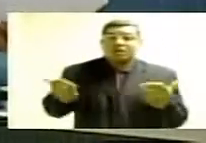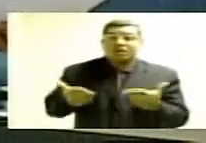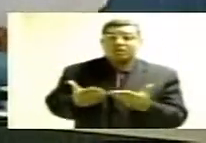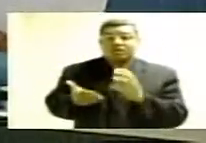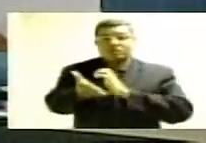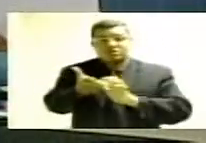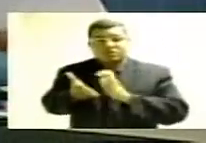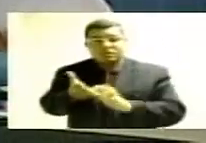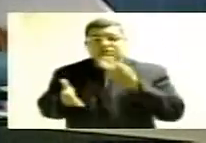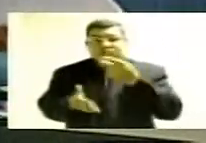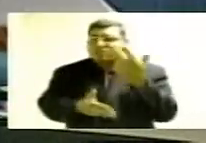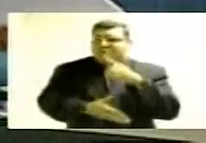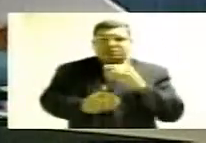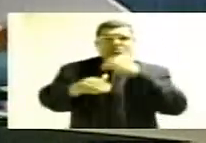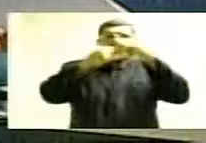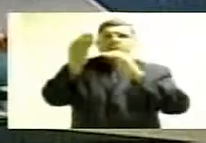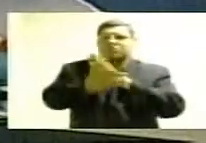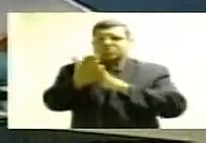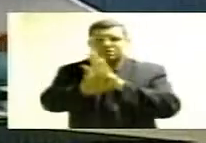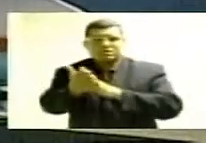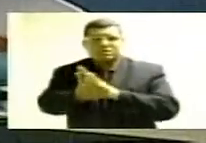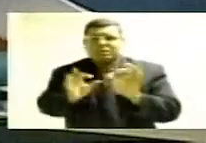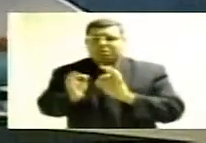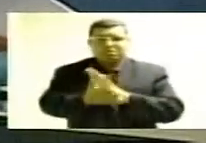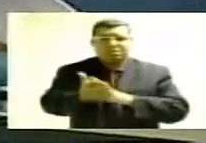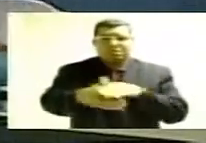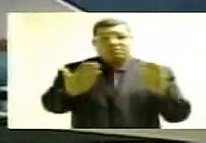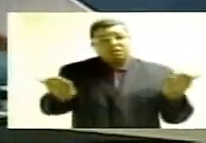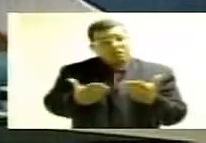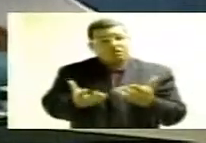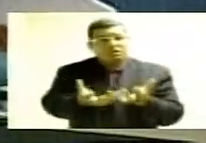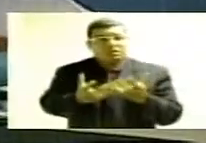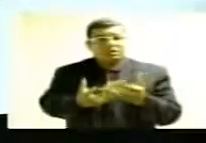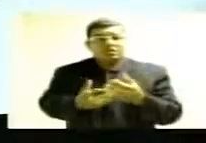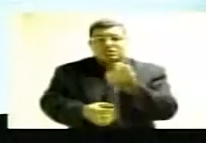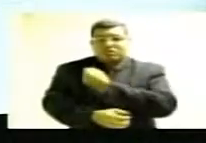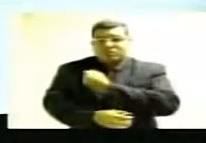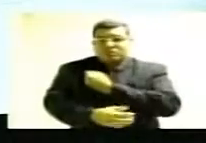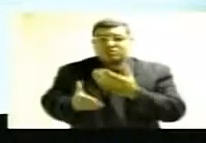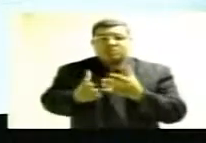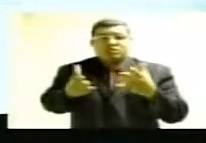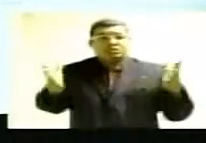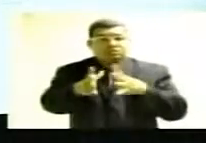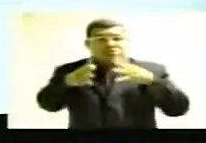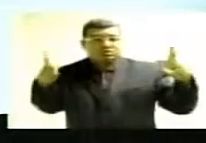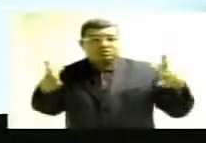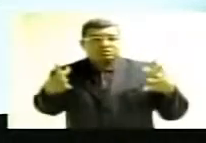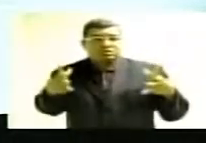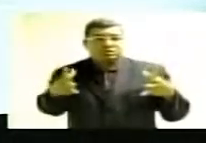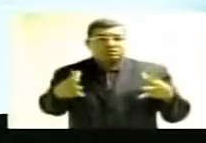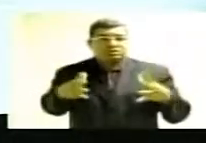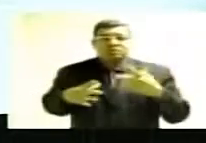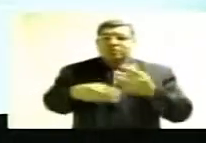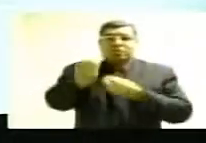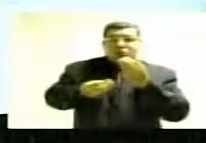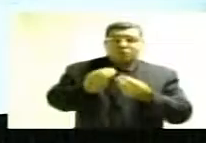o secretário diz que não alcançou os 1,950 bi. É óbvio, esse número era absolutamente